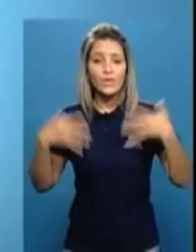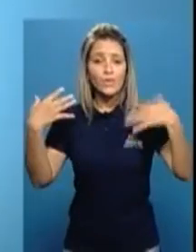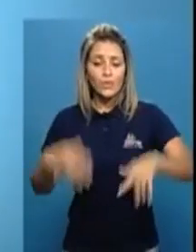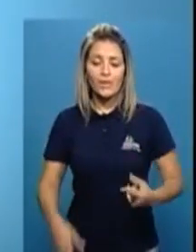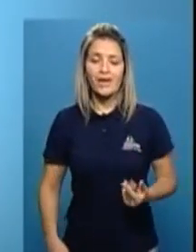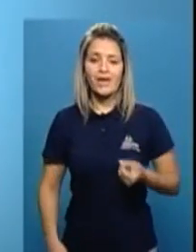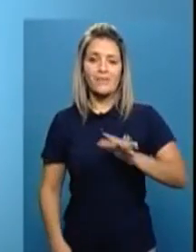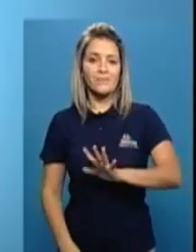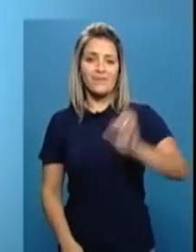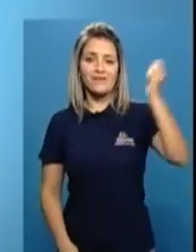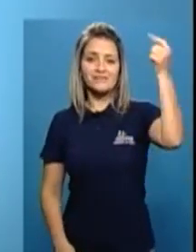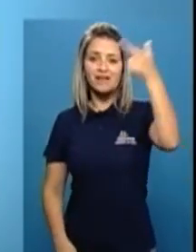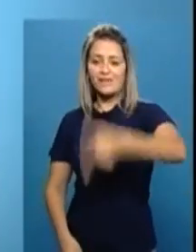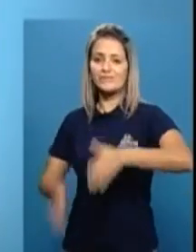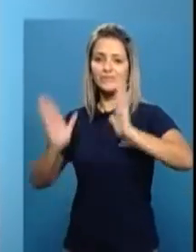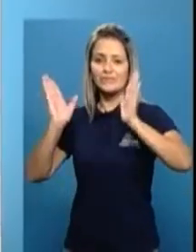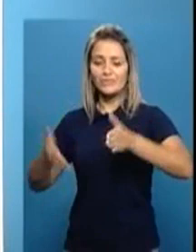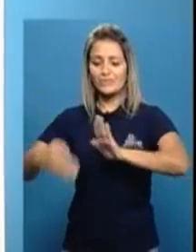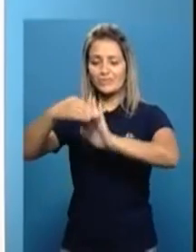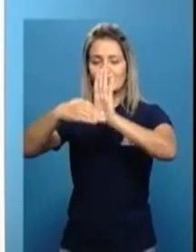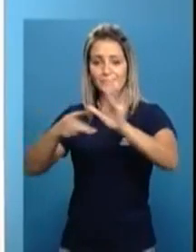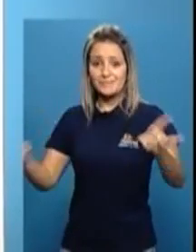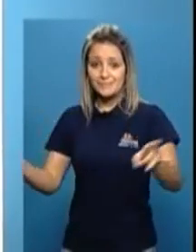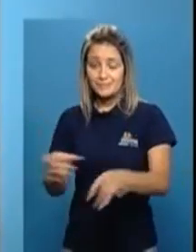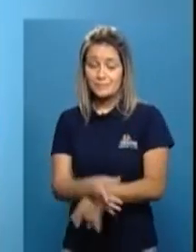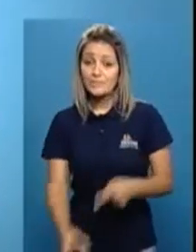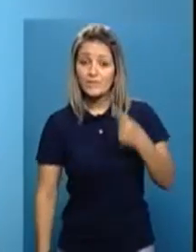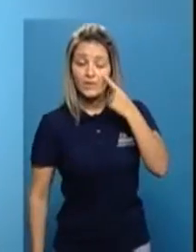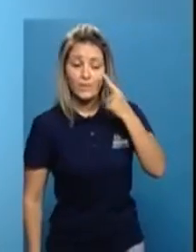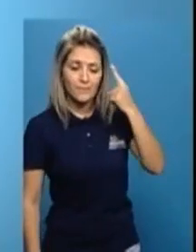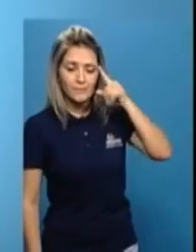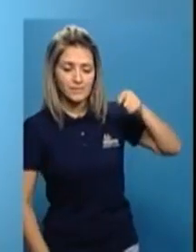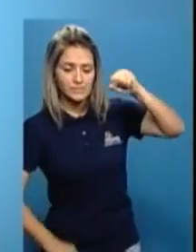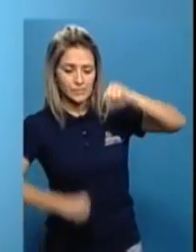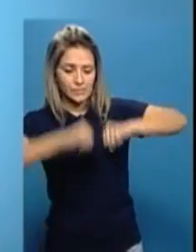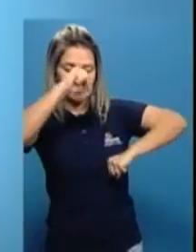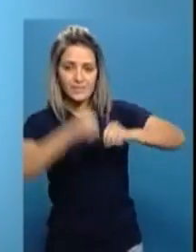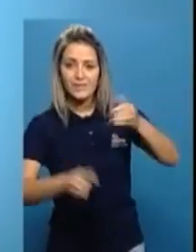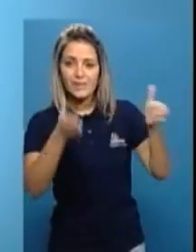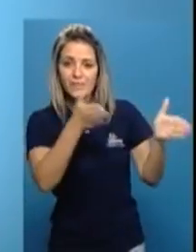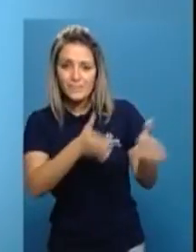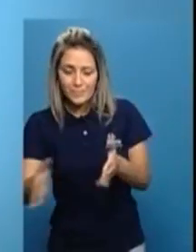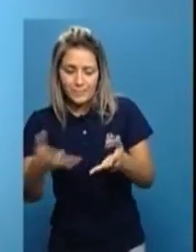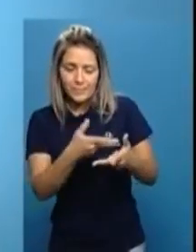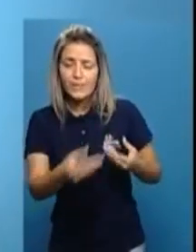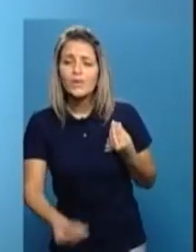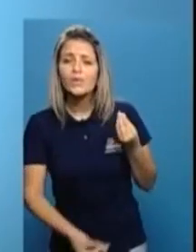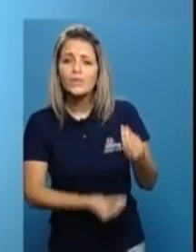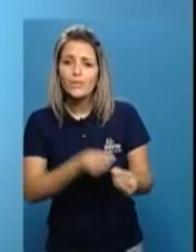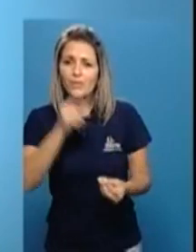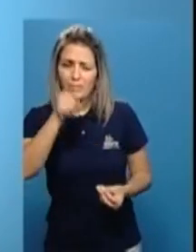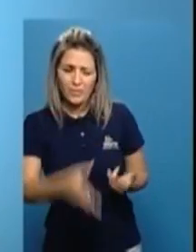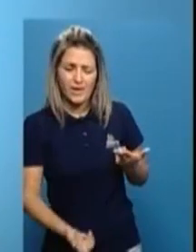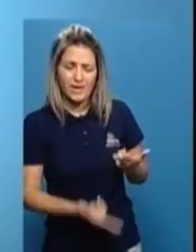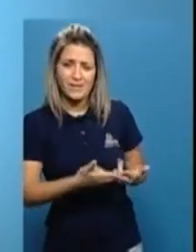os padronizados. Já a automação nesse tipo de produto também não é tão